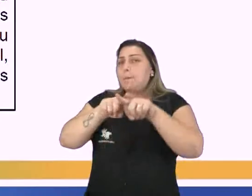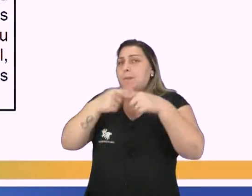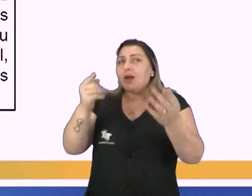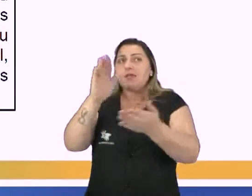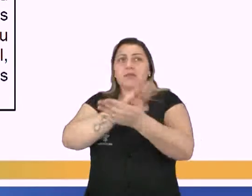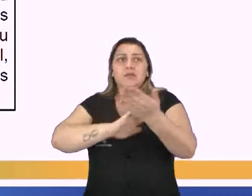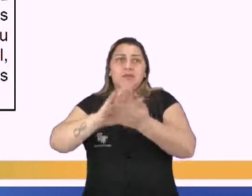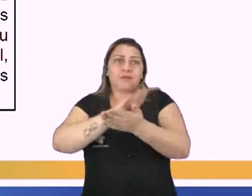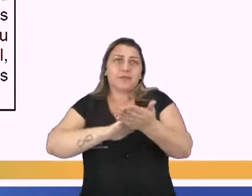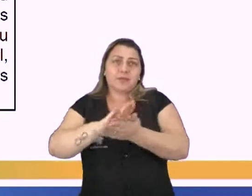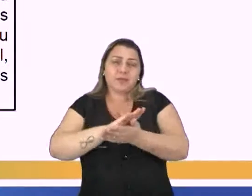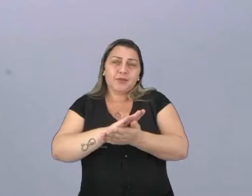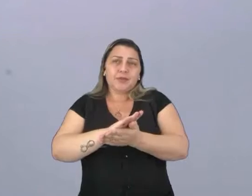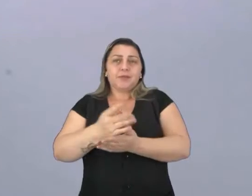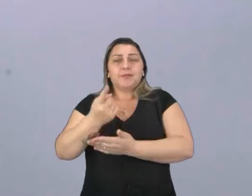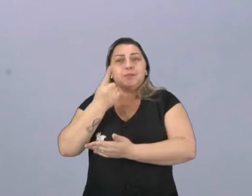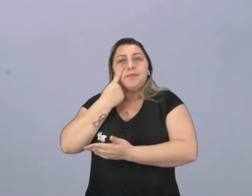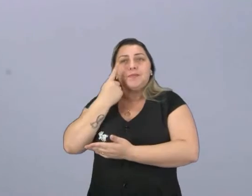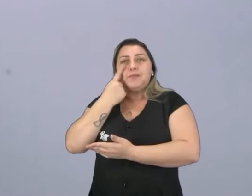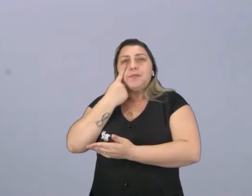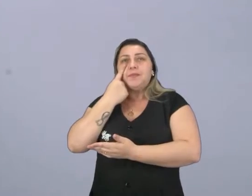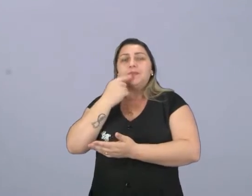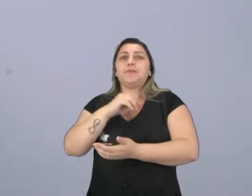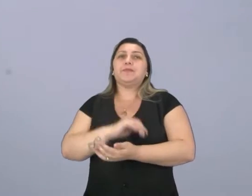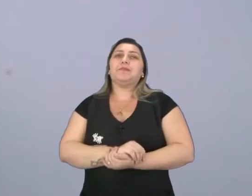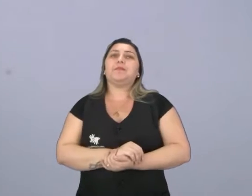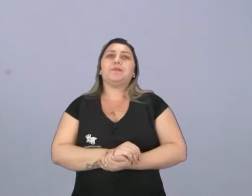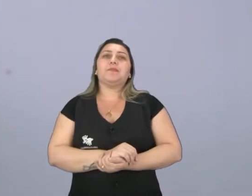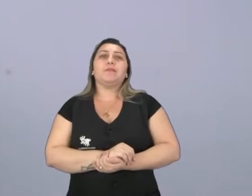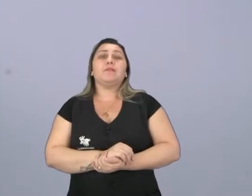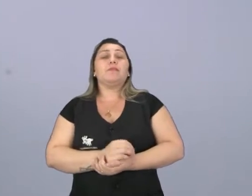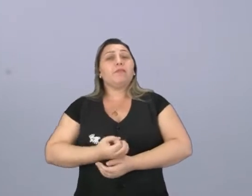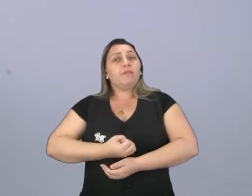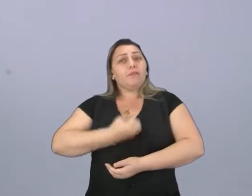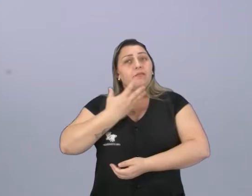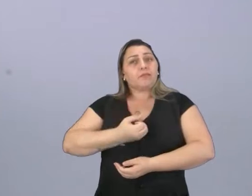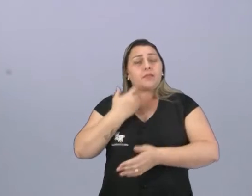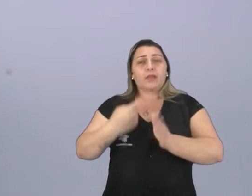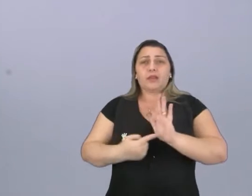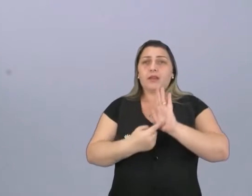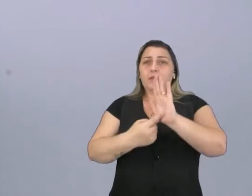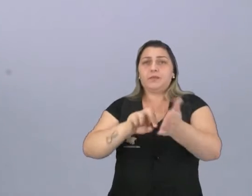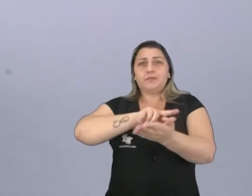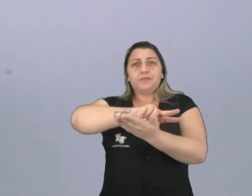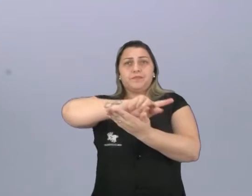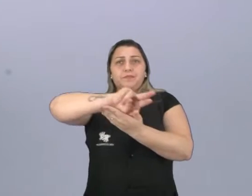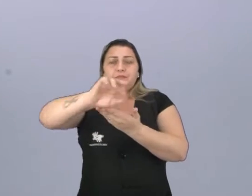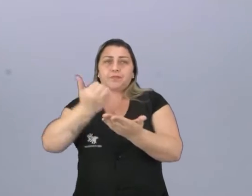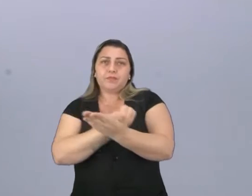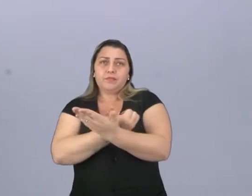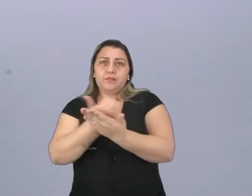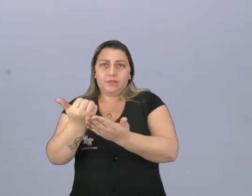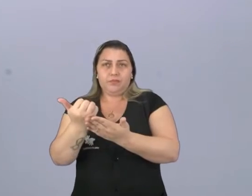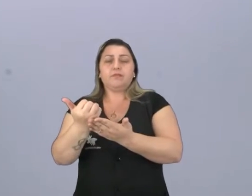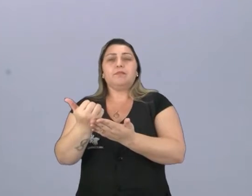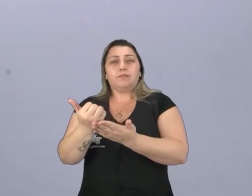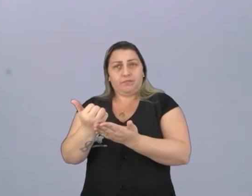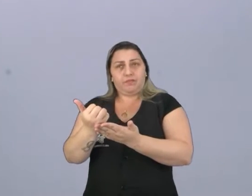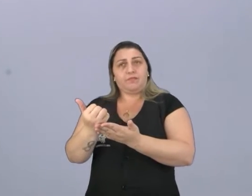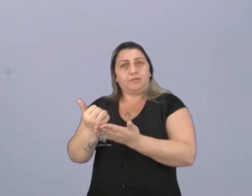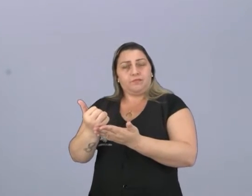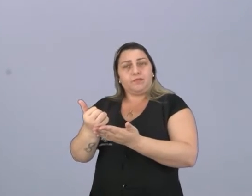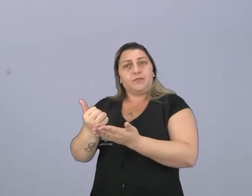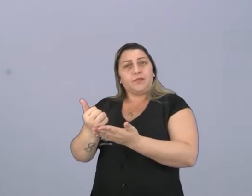nada. Gente, observem que no poema ele apresenta várias ações do eu lírico e apresenta